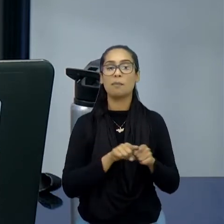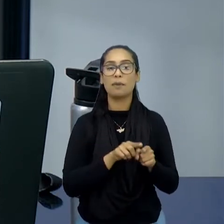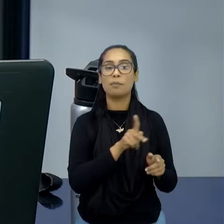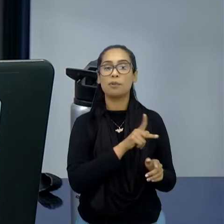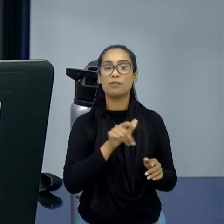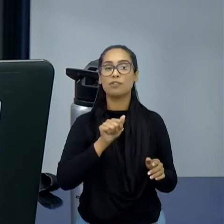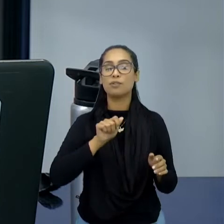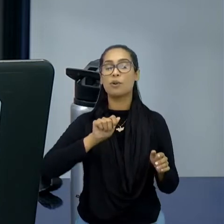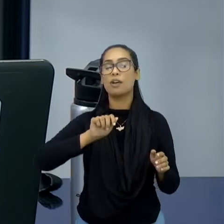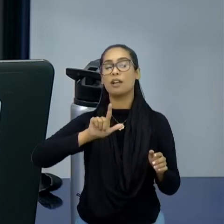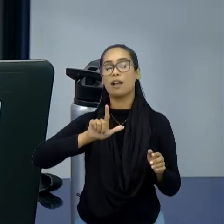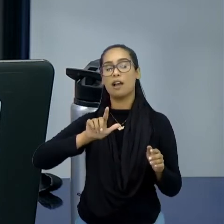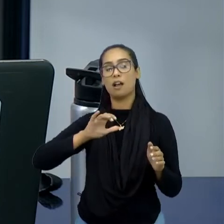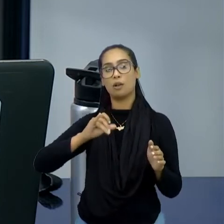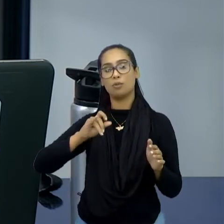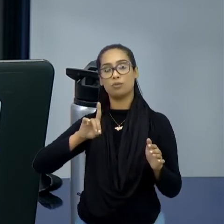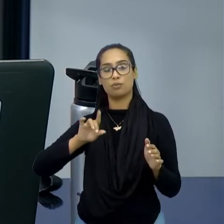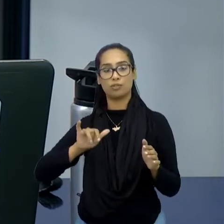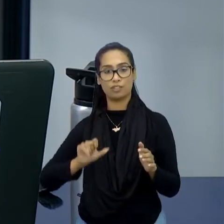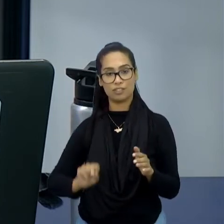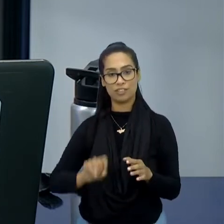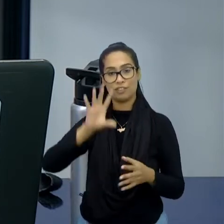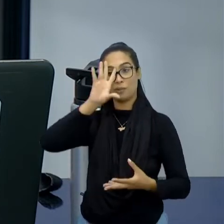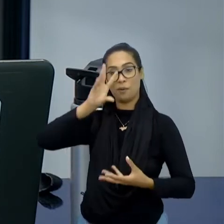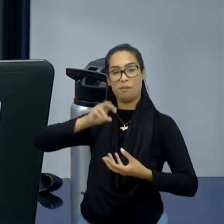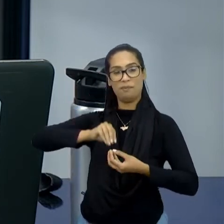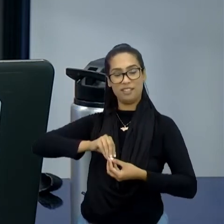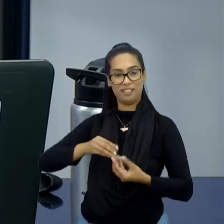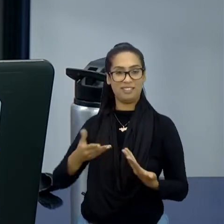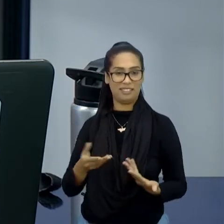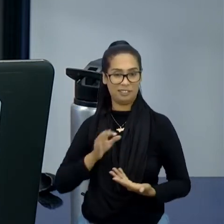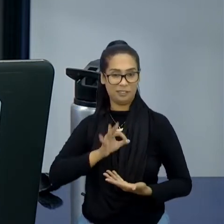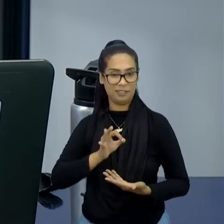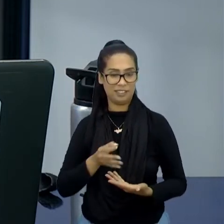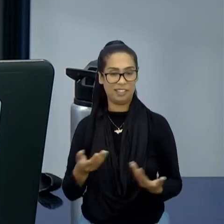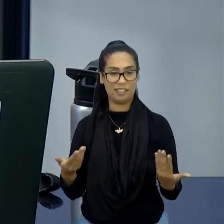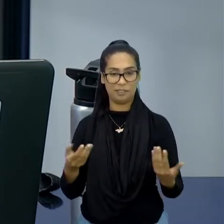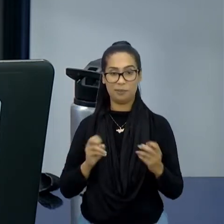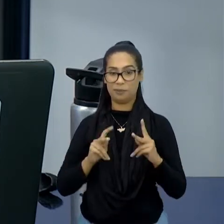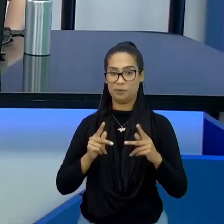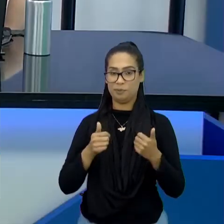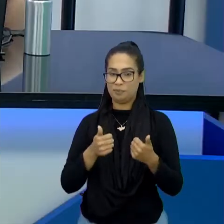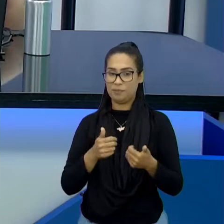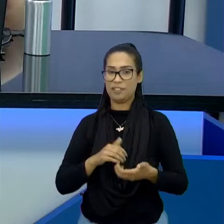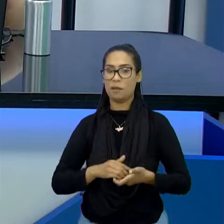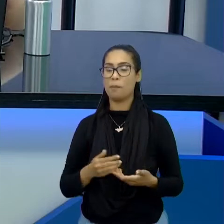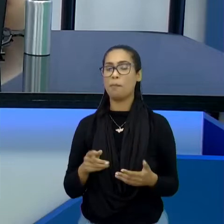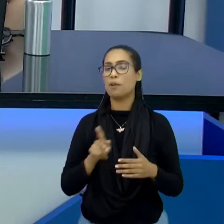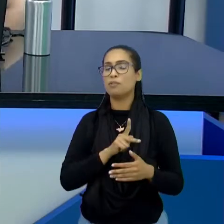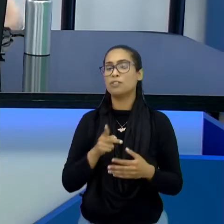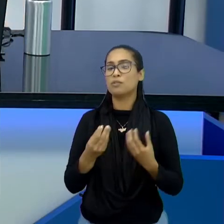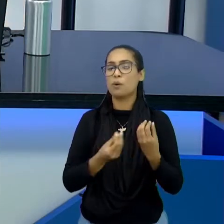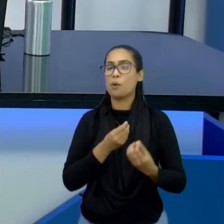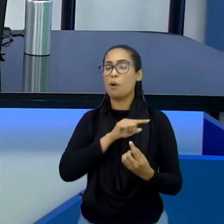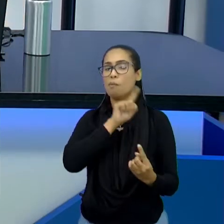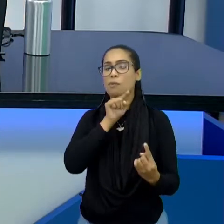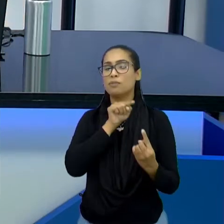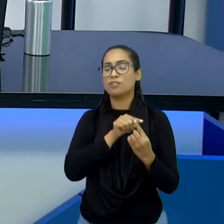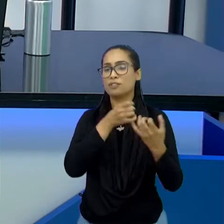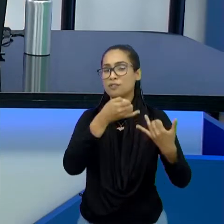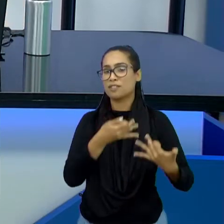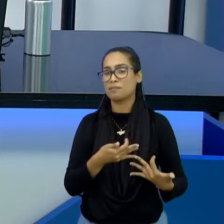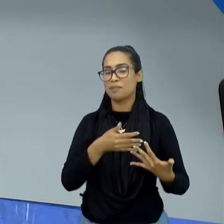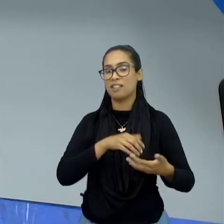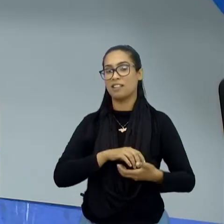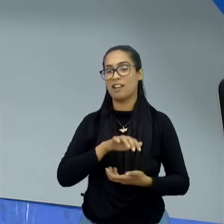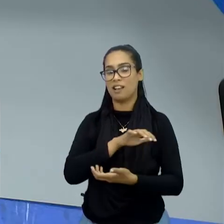um pouco o que os nossos estudantes pensaram com o que o professor traz para a gente. Alcides, como você definiria revolução?